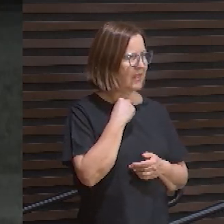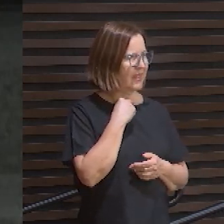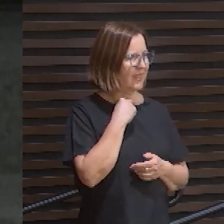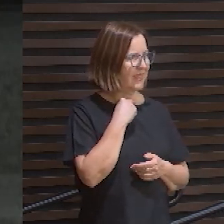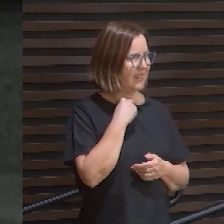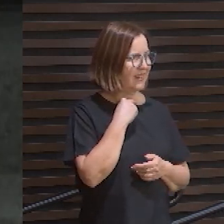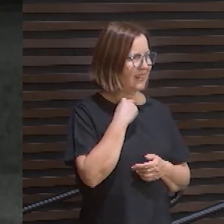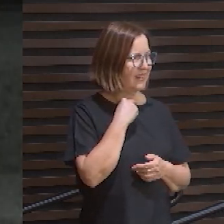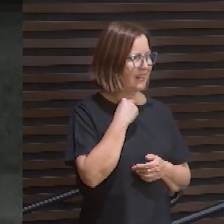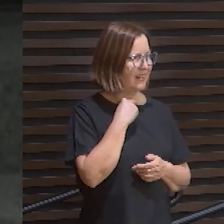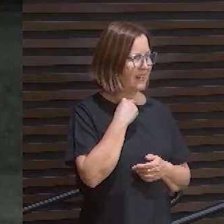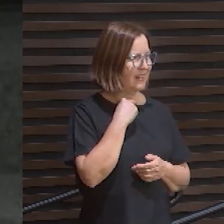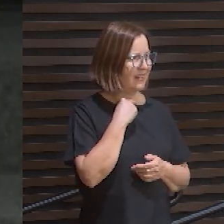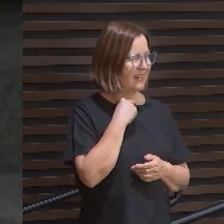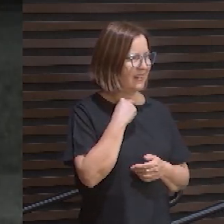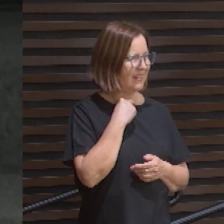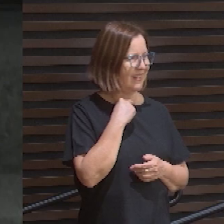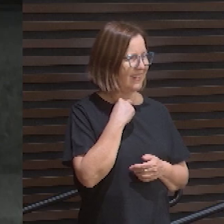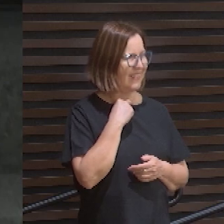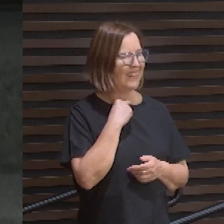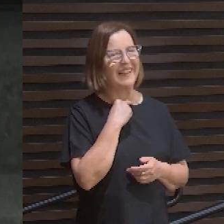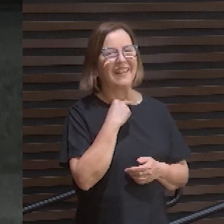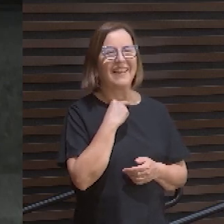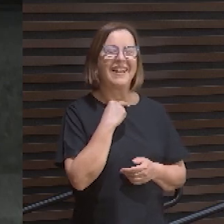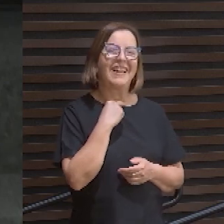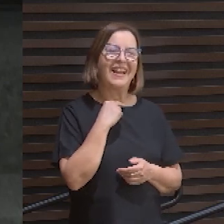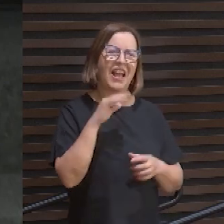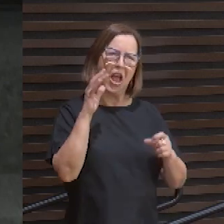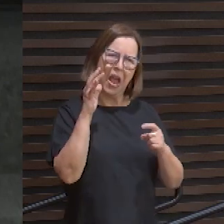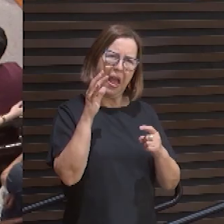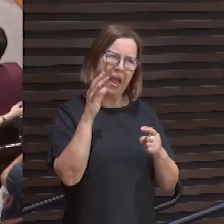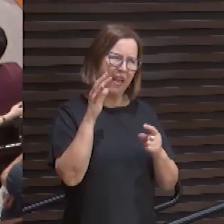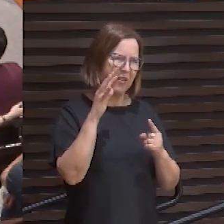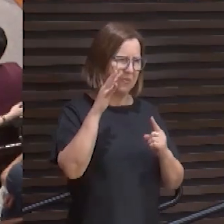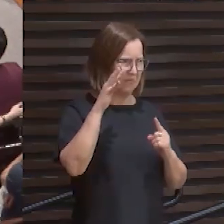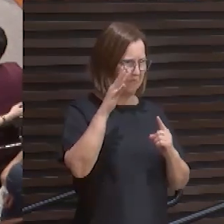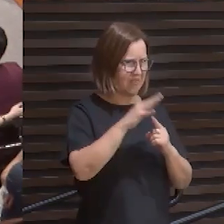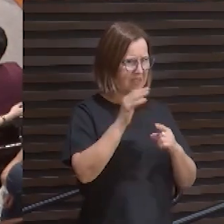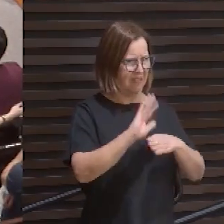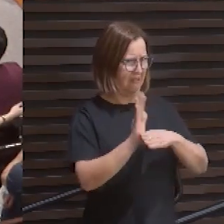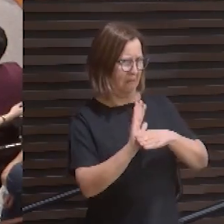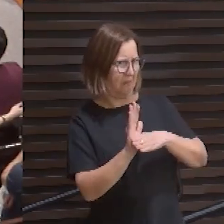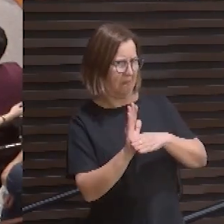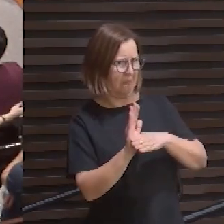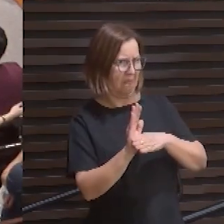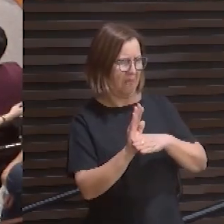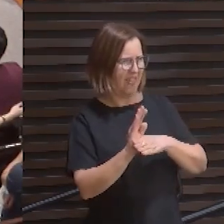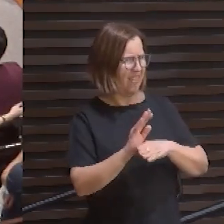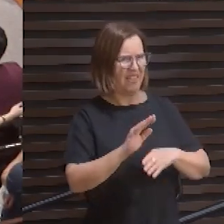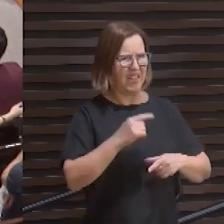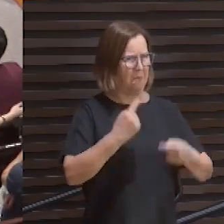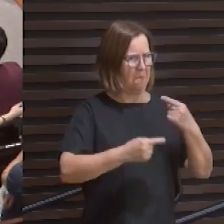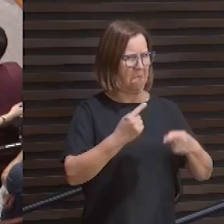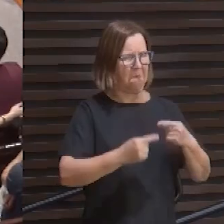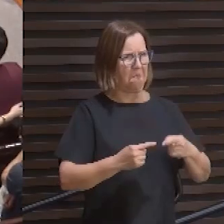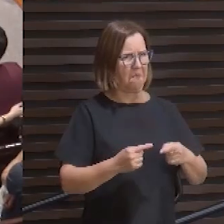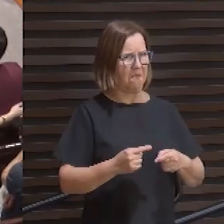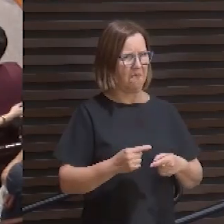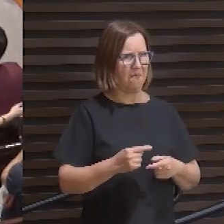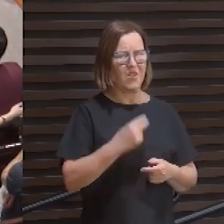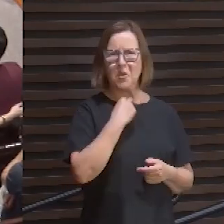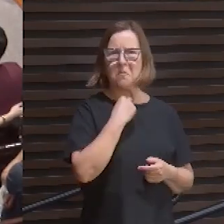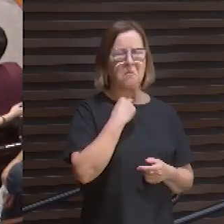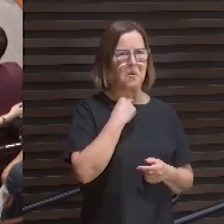ser influencer, não pode ser uma figura pública, não pode ser